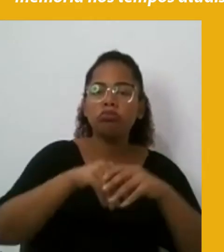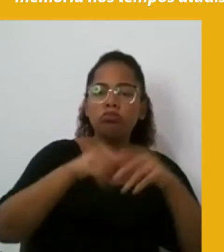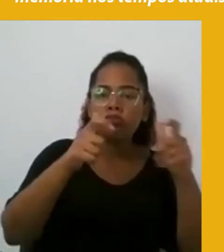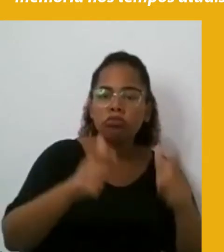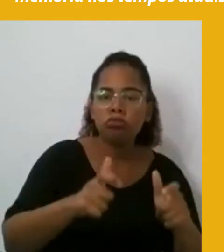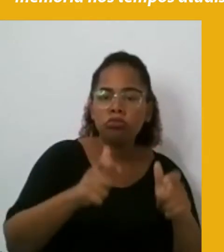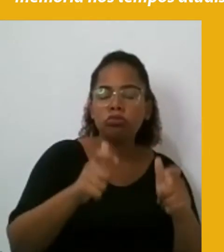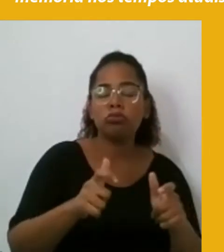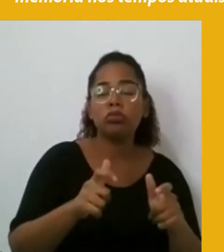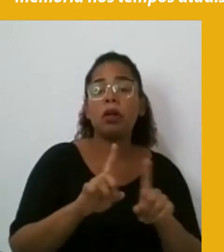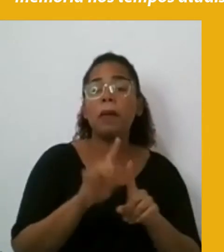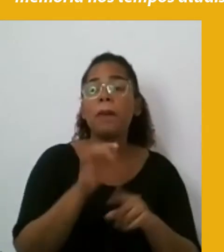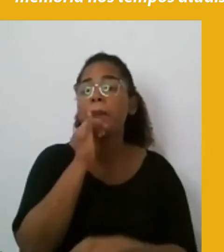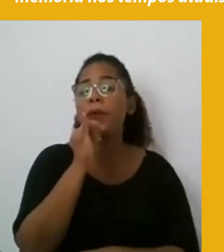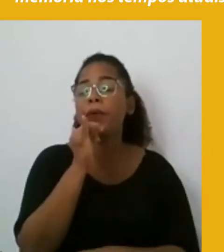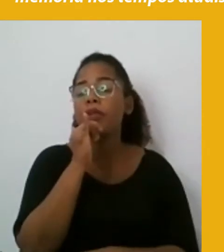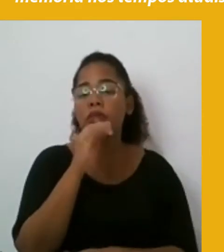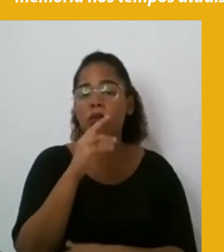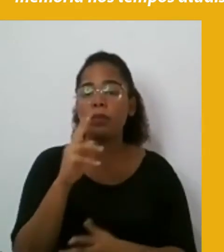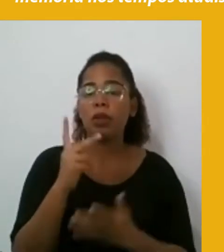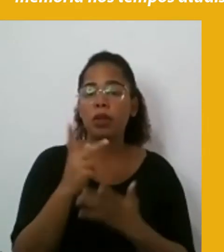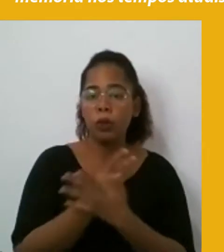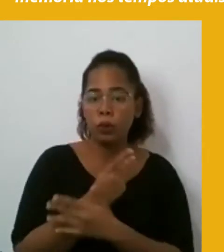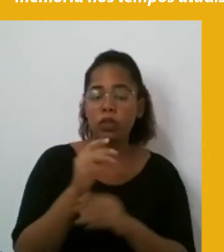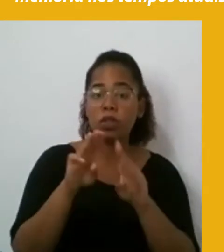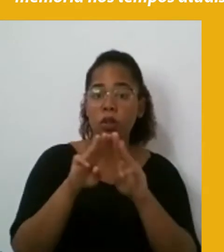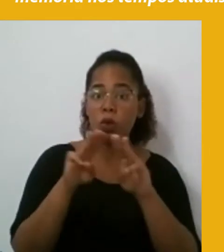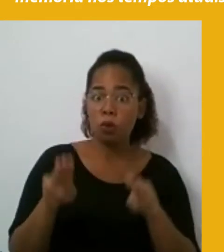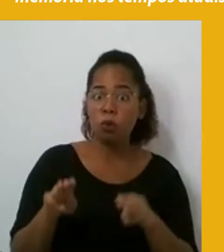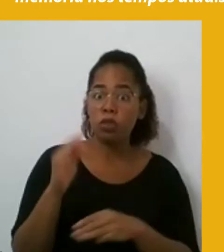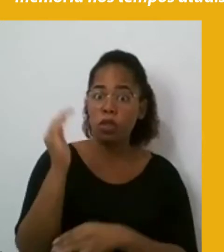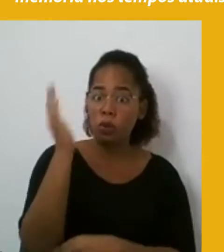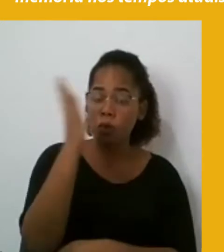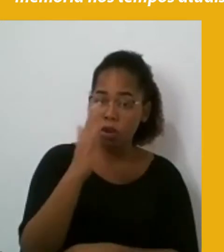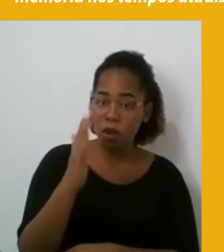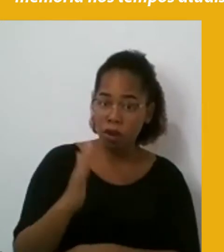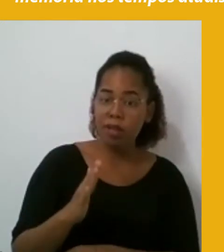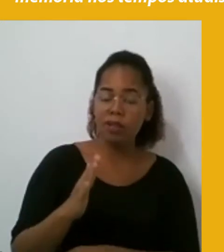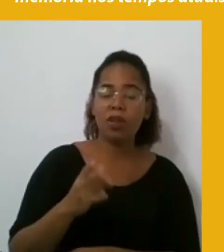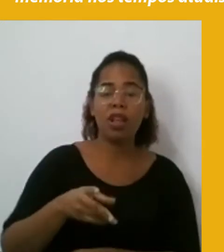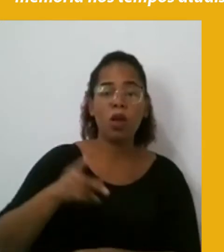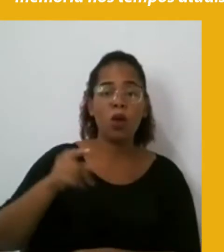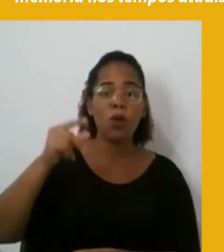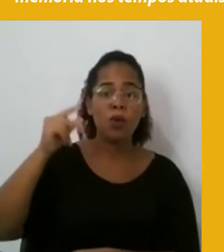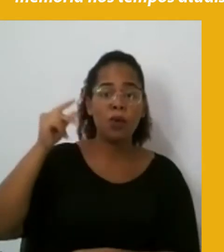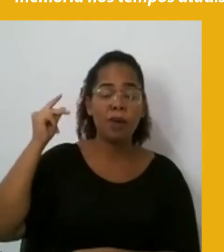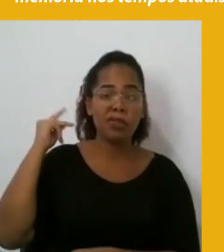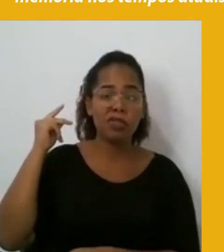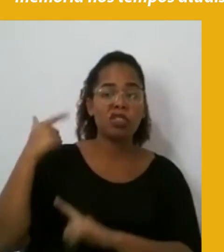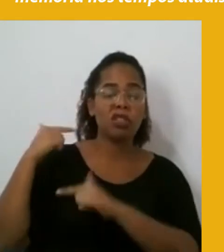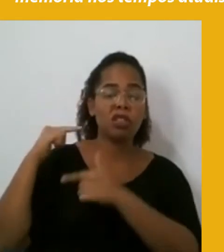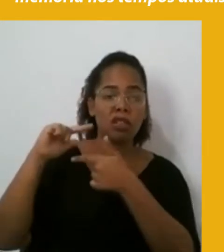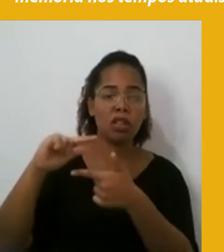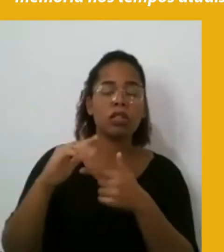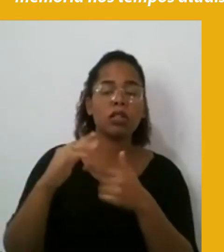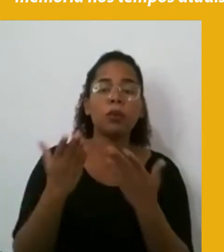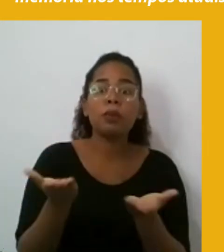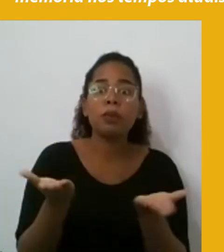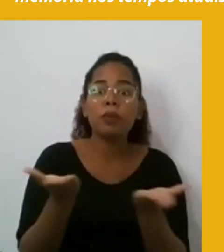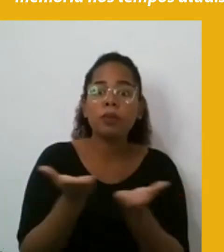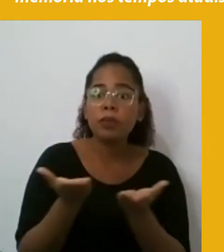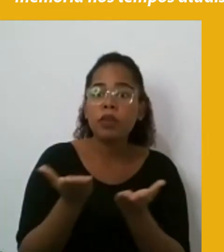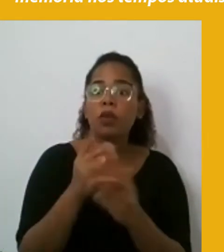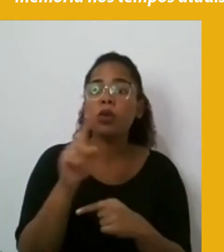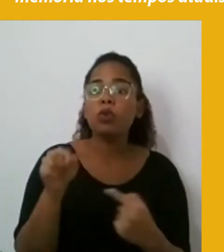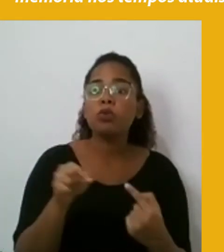Foi aqui até o Estado Vargas, ela não encaixa mais. Então, a nossa utopia de museu é a multiplicação de museus, né?